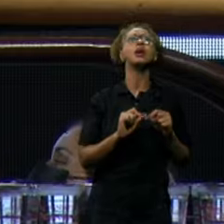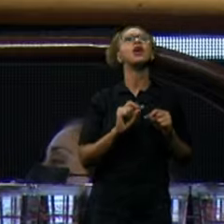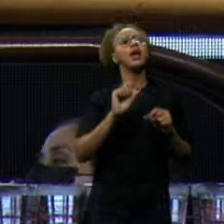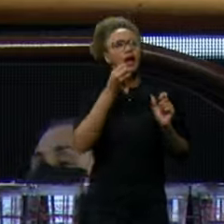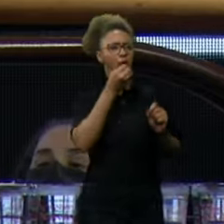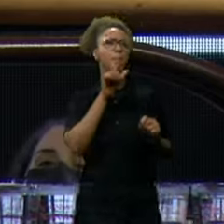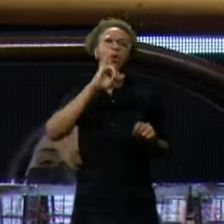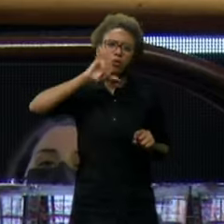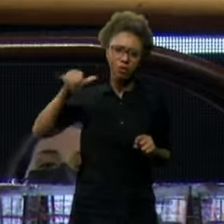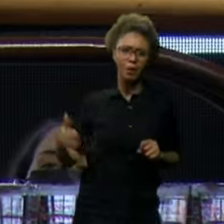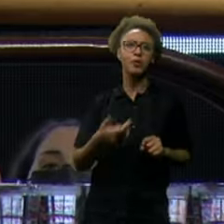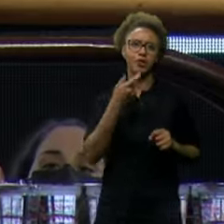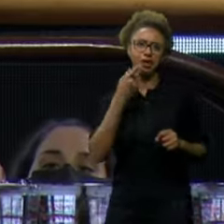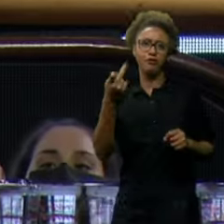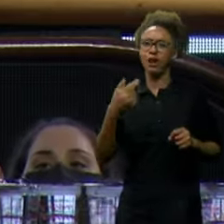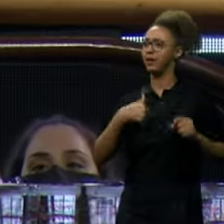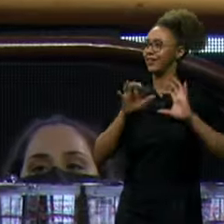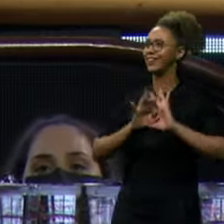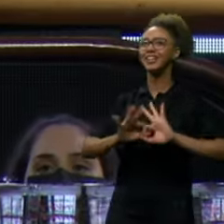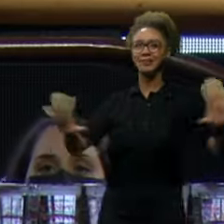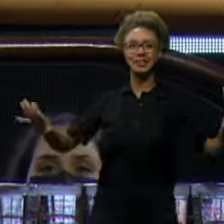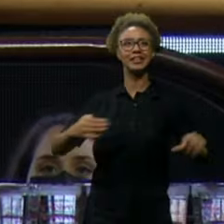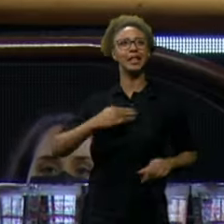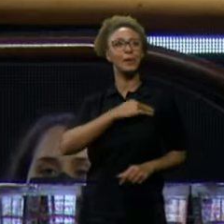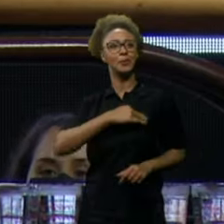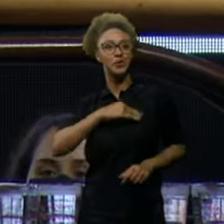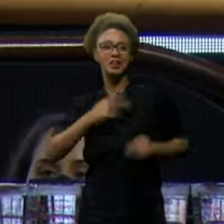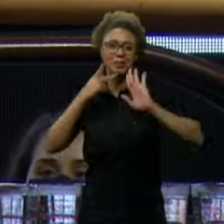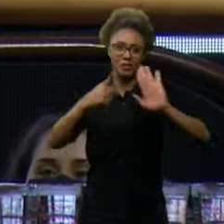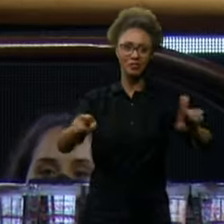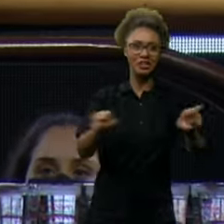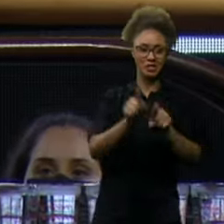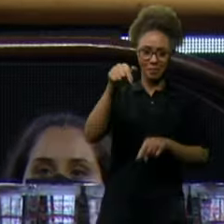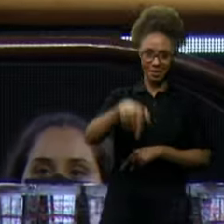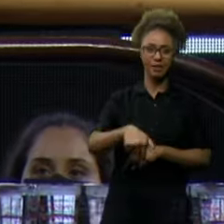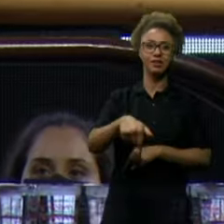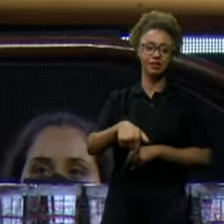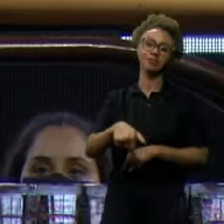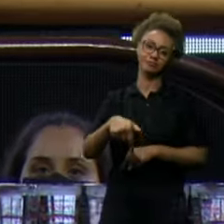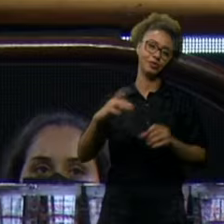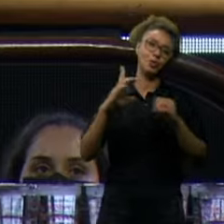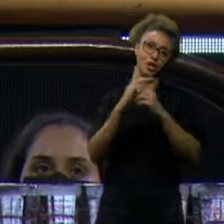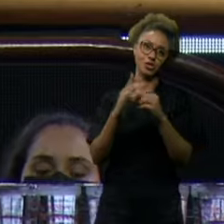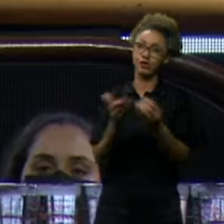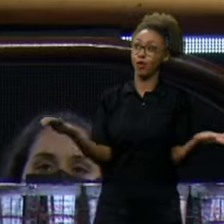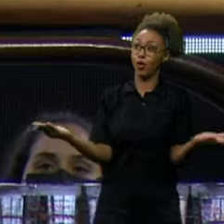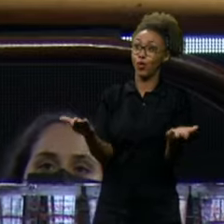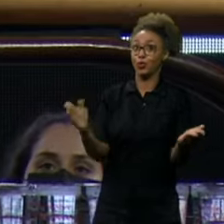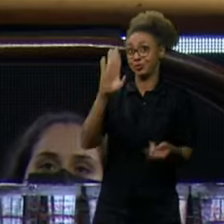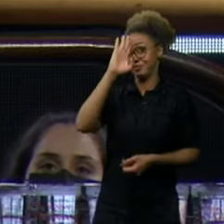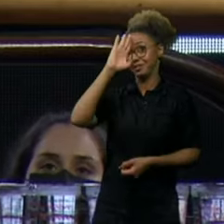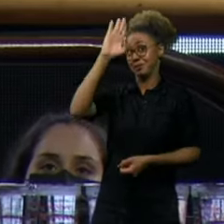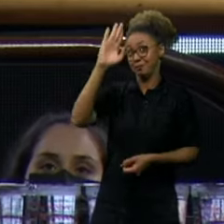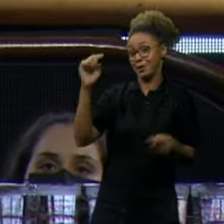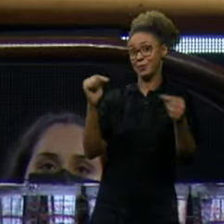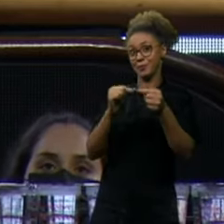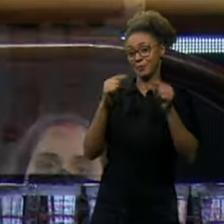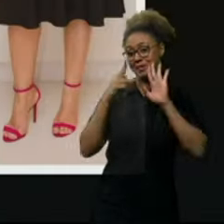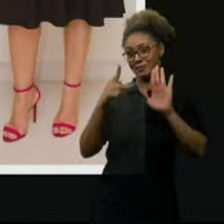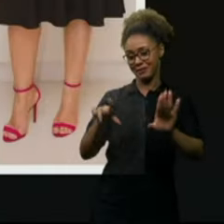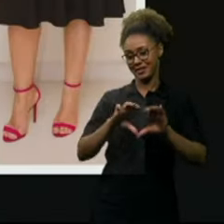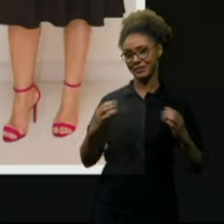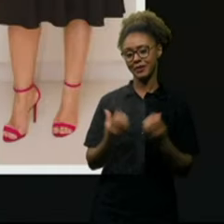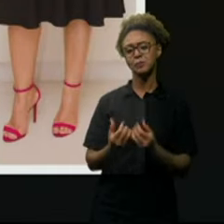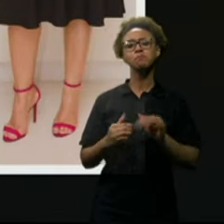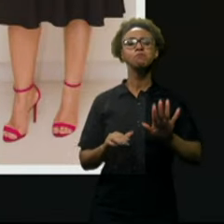até falar aqui aproveitando dessa Liberdade Profética e missionária que essa igreja tem principalmente no dia como hoje tem